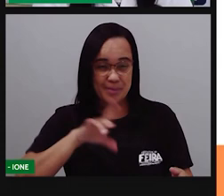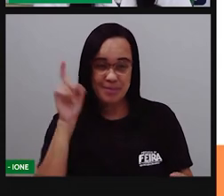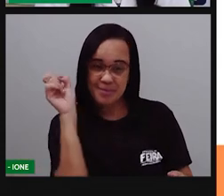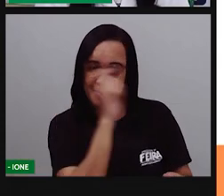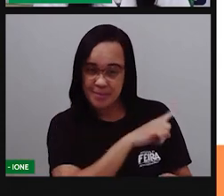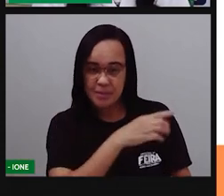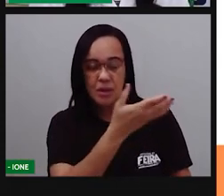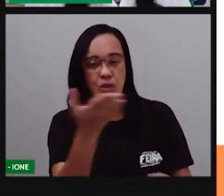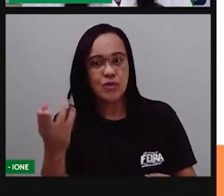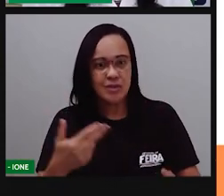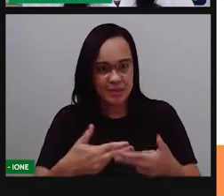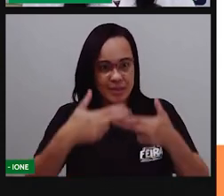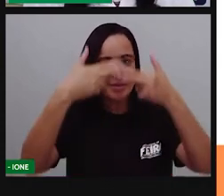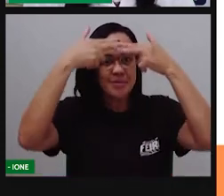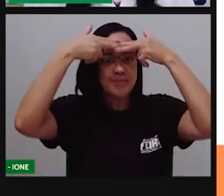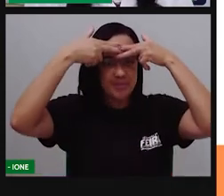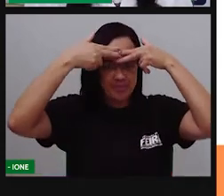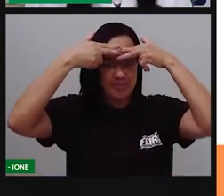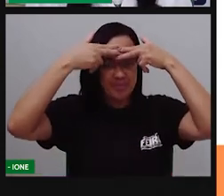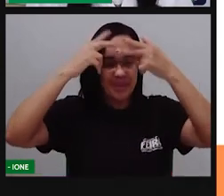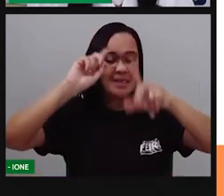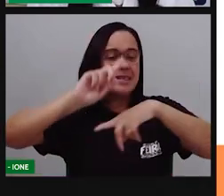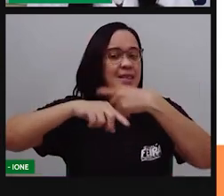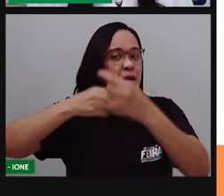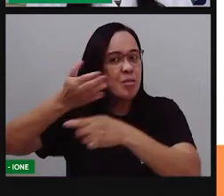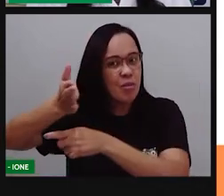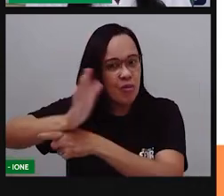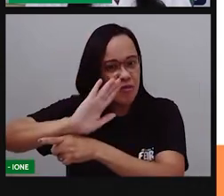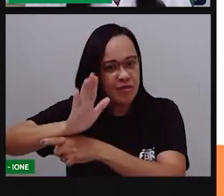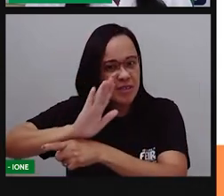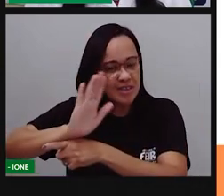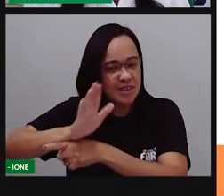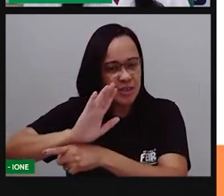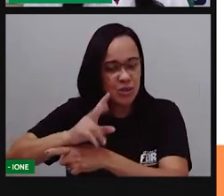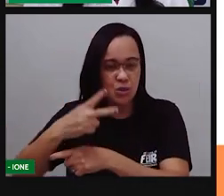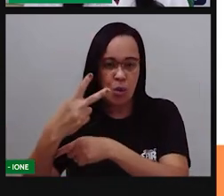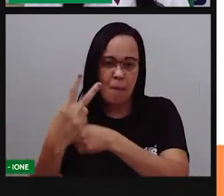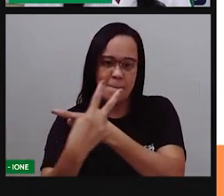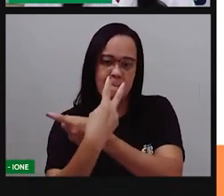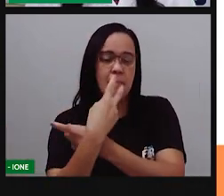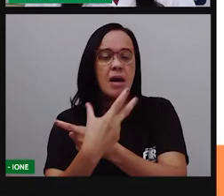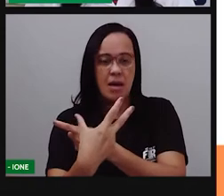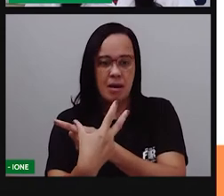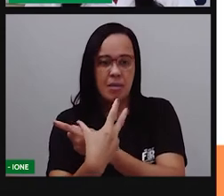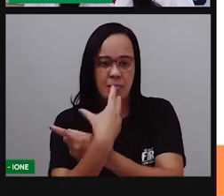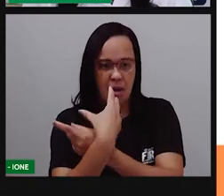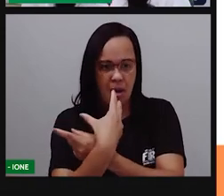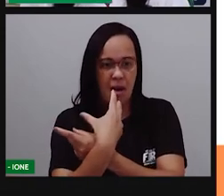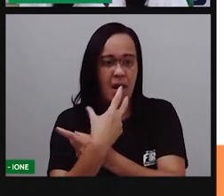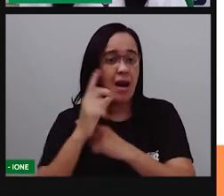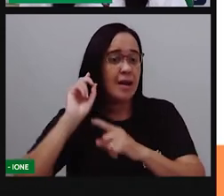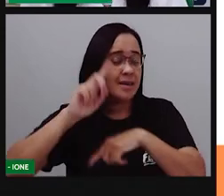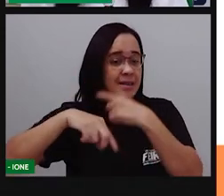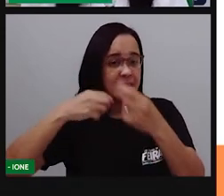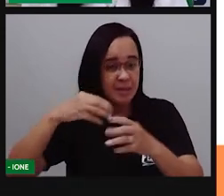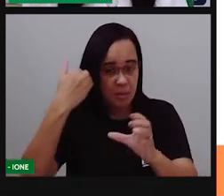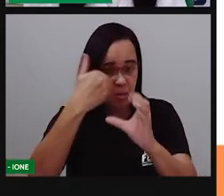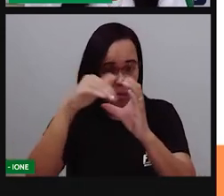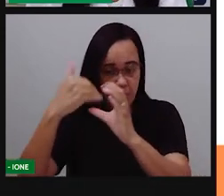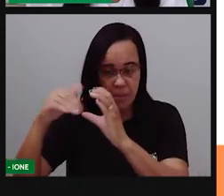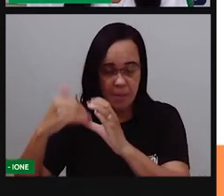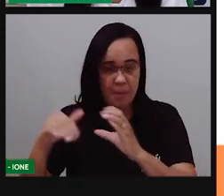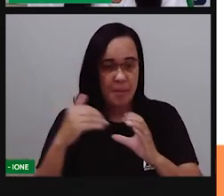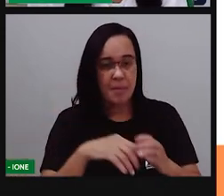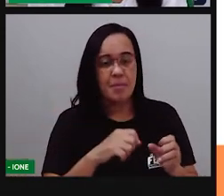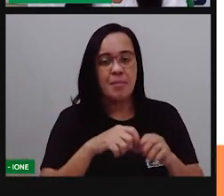vai memorizar vai gravar vídeo e compartilhar com a professora ainda sua turma na sua escola